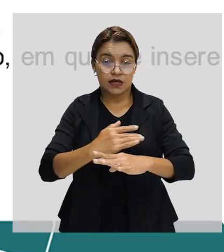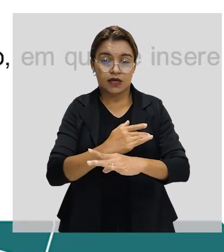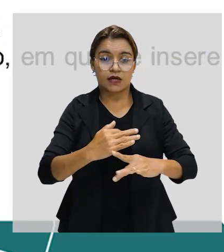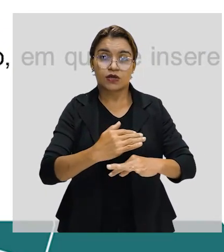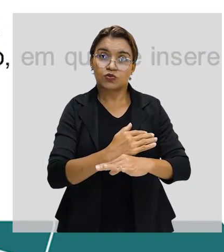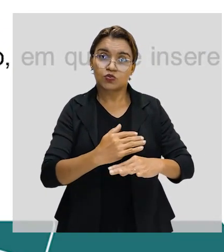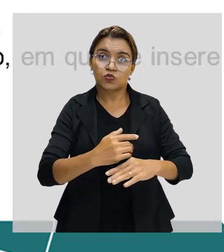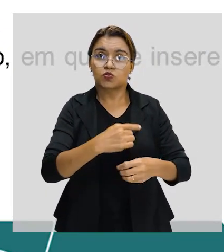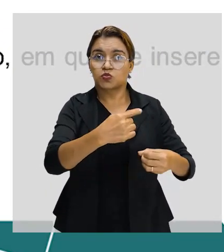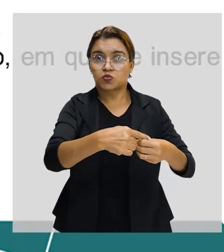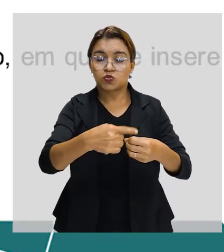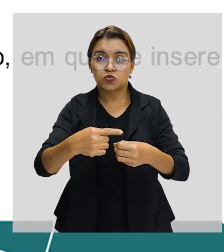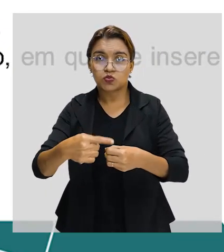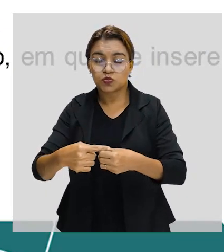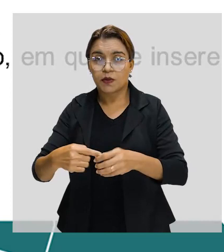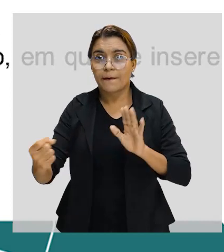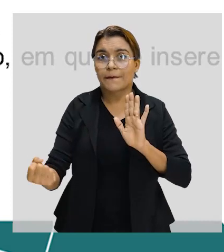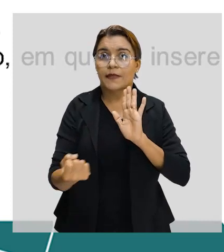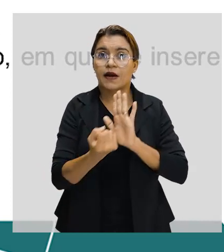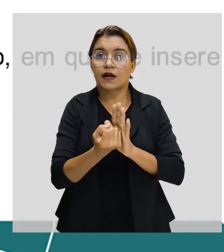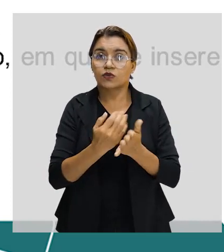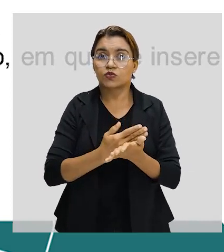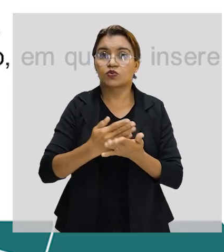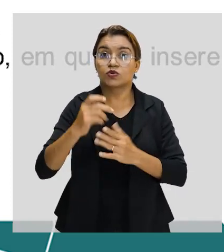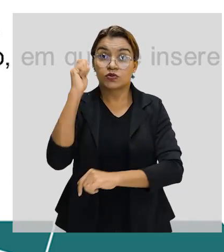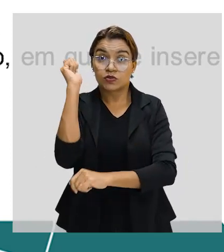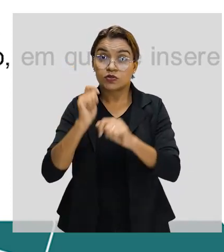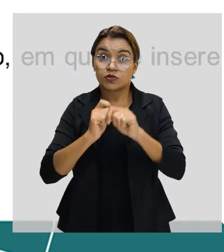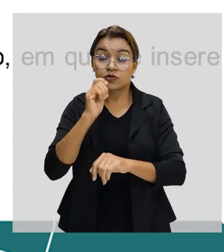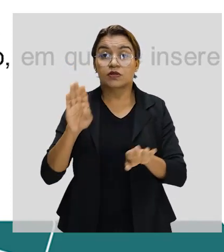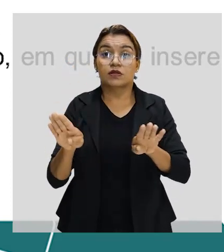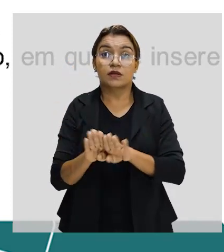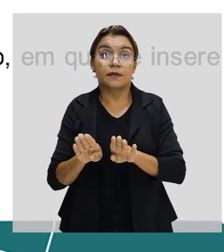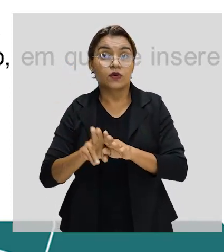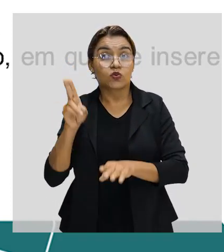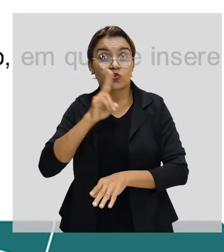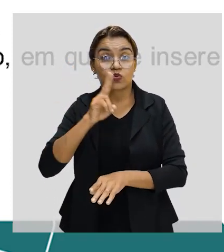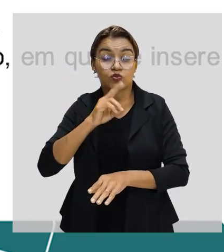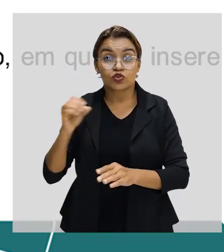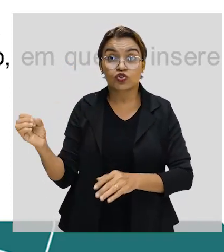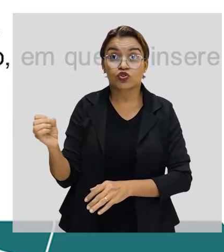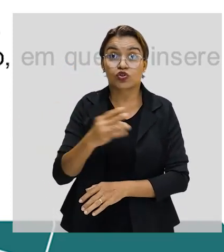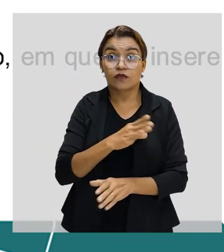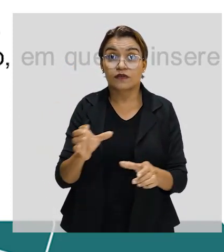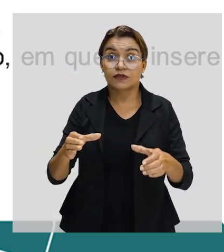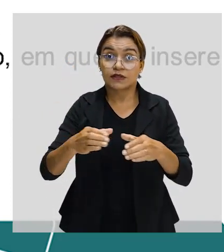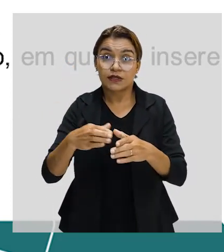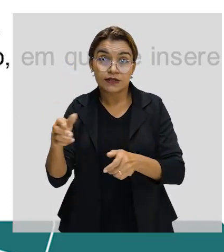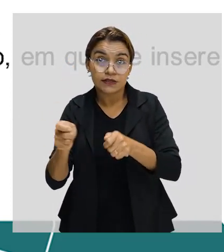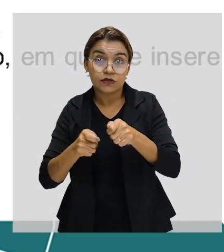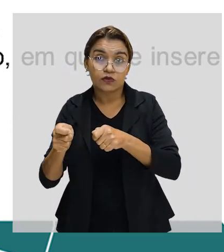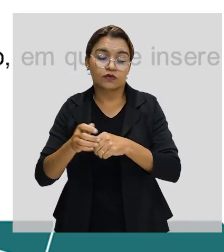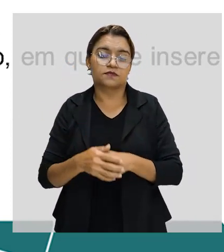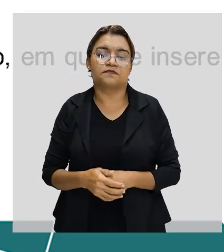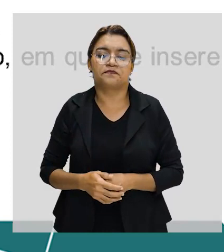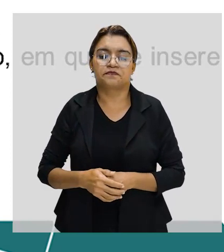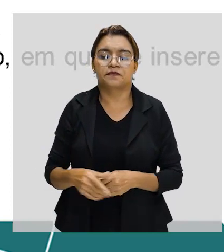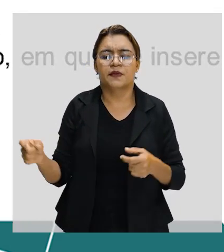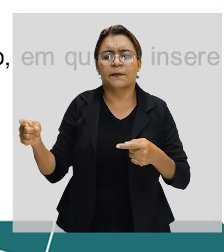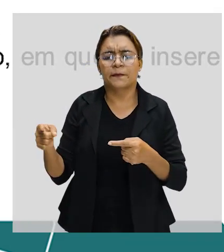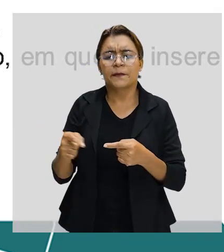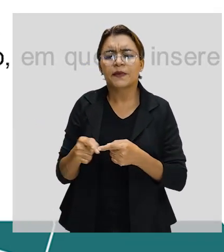pelo início da industrialização e emergência de novas classes econômicas. Certo? Então, assim,